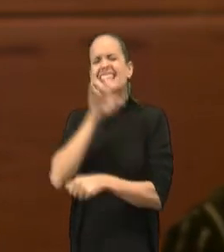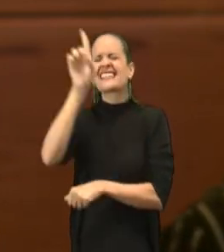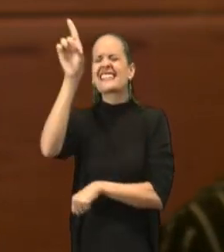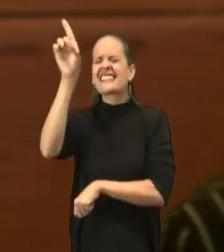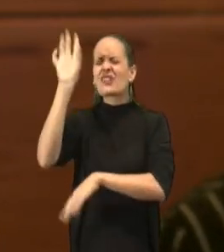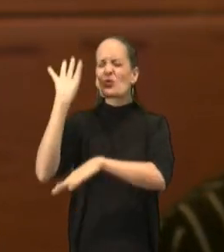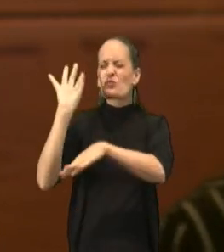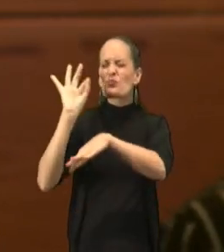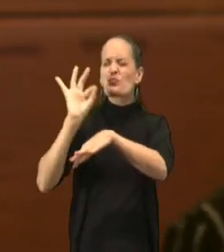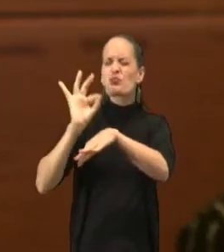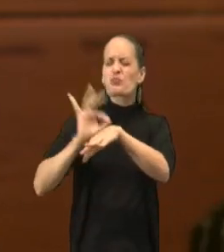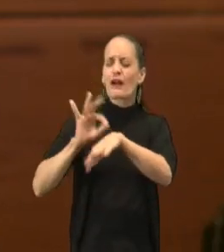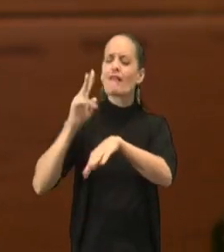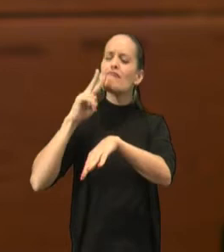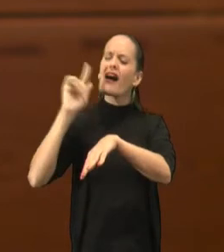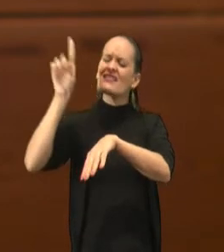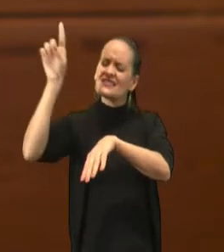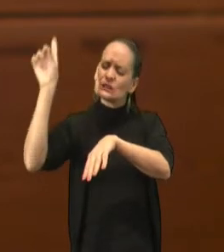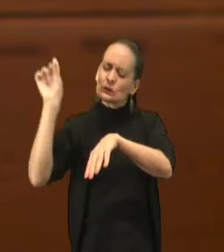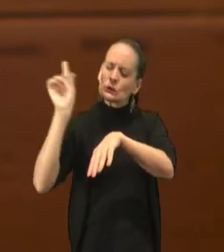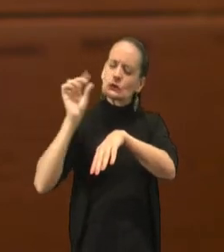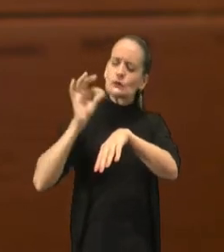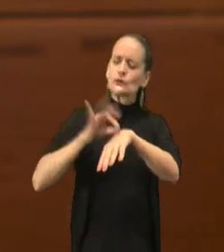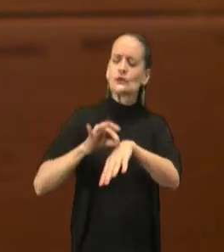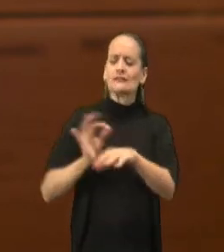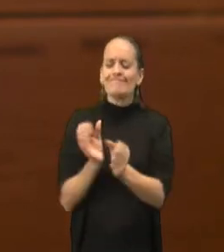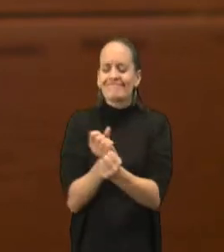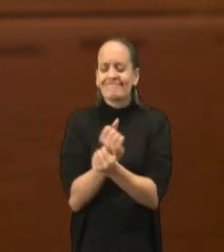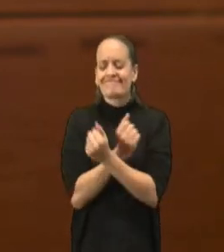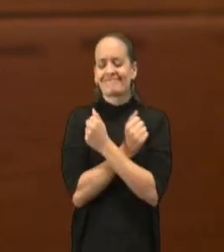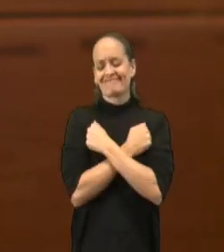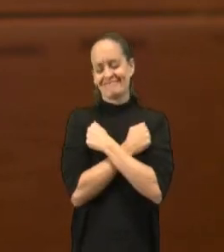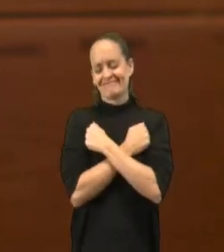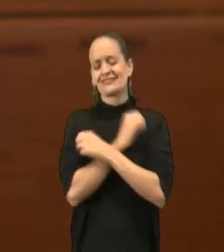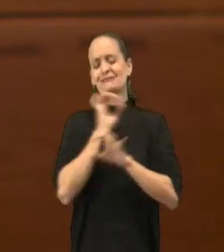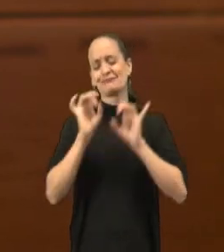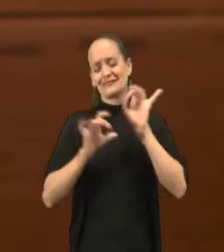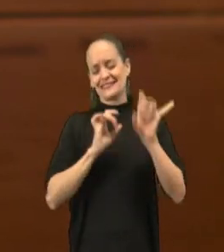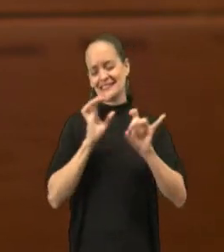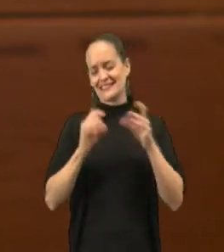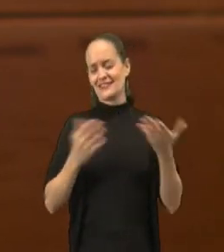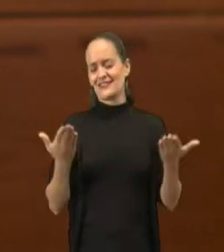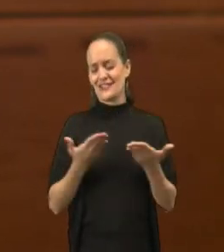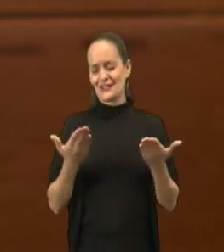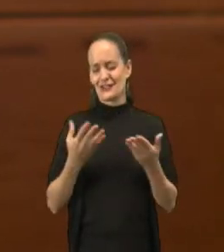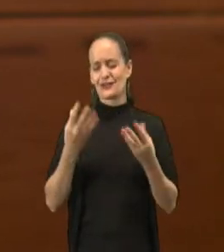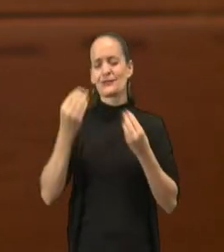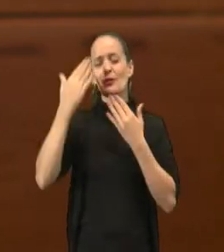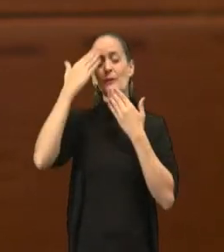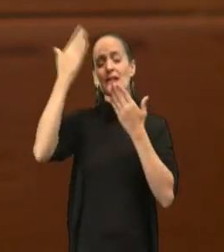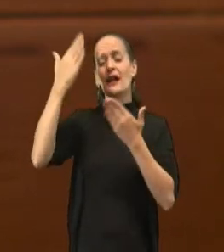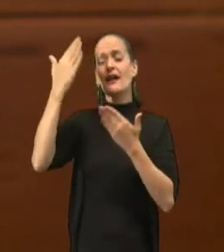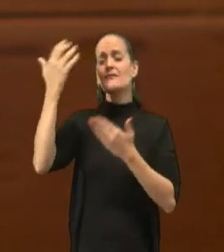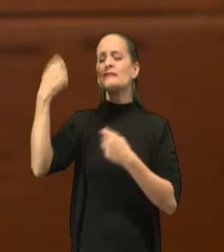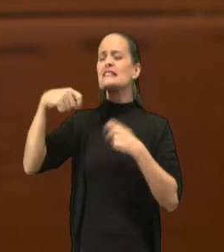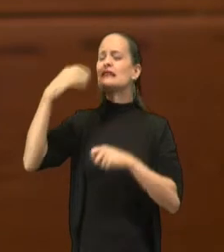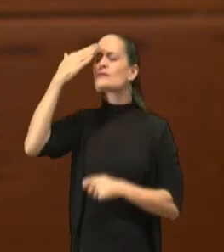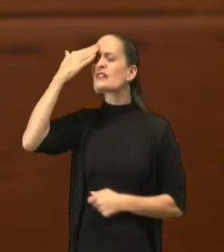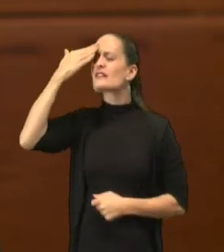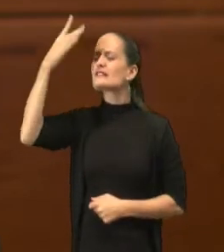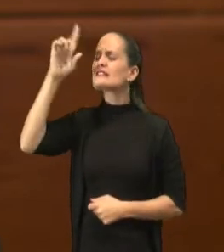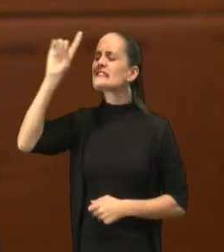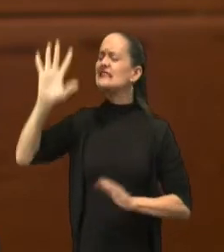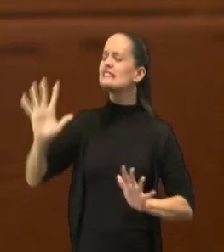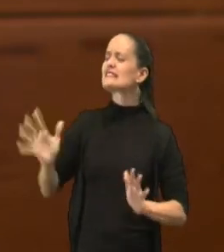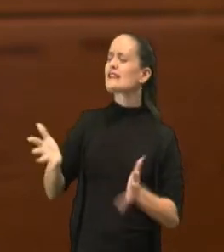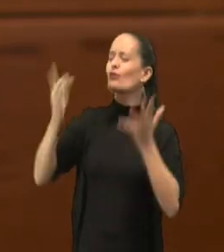momento, como Pai, abraçar estas vidas especiais. Pai, muito obrigado. Nós temos que agradecer ao Senhor, temos que exaltar ao